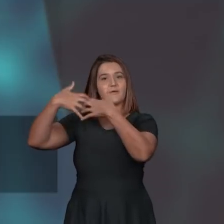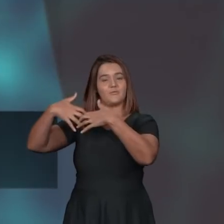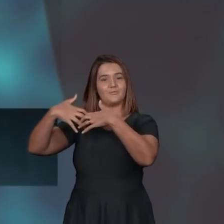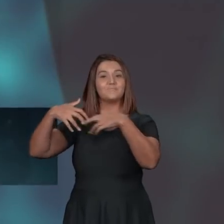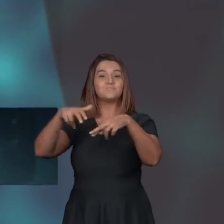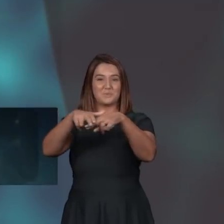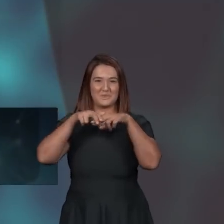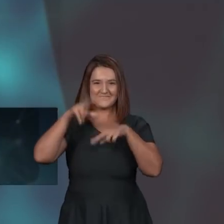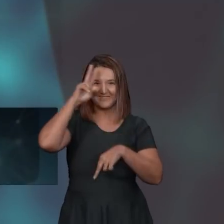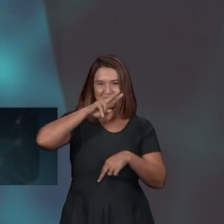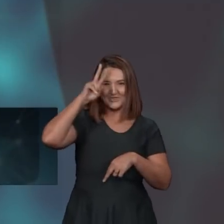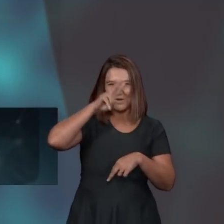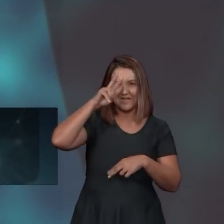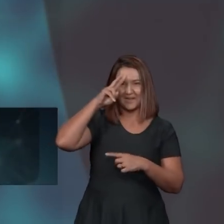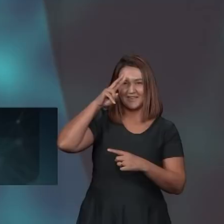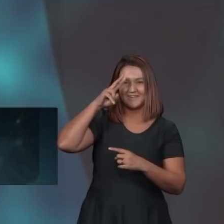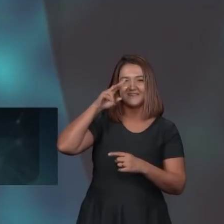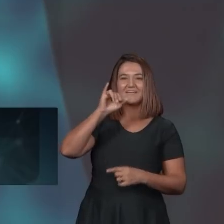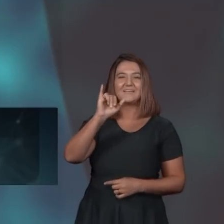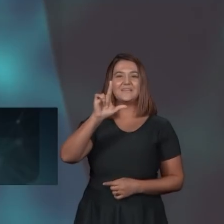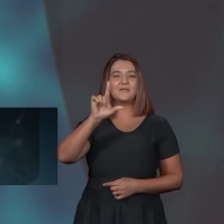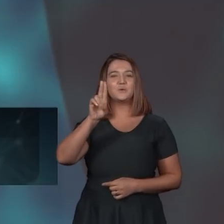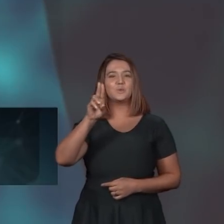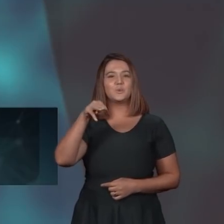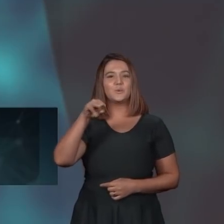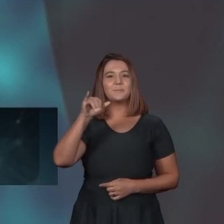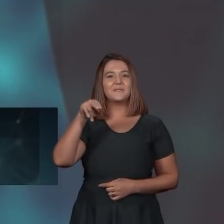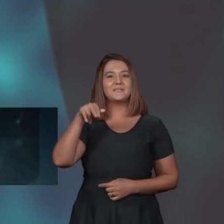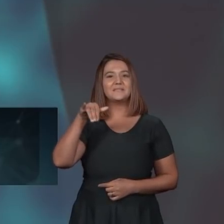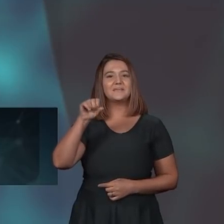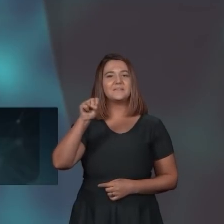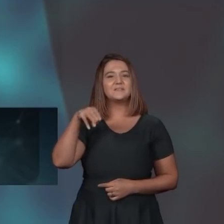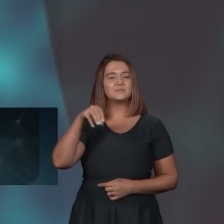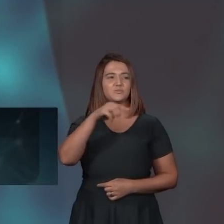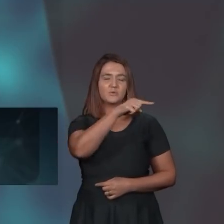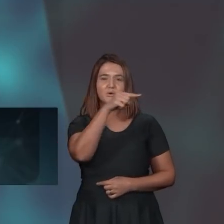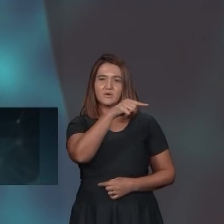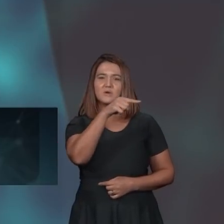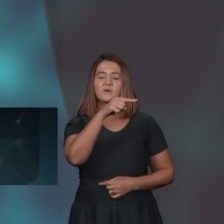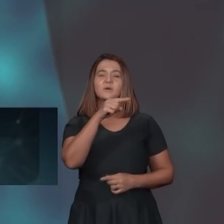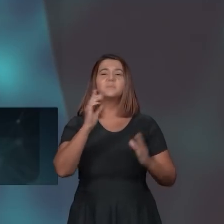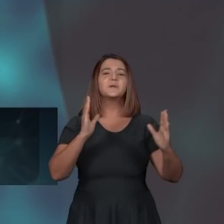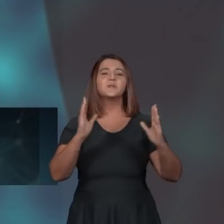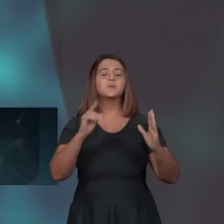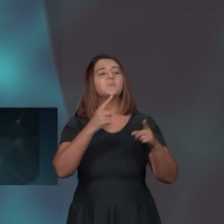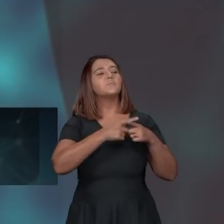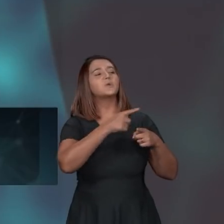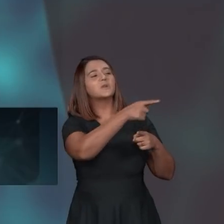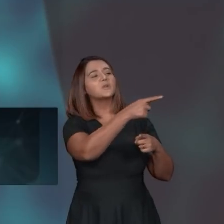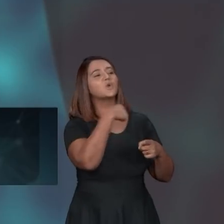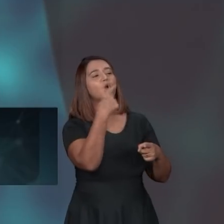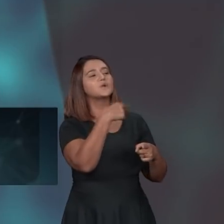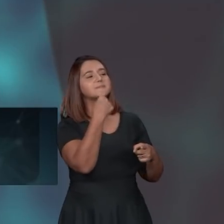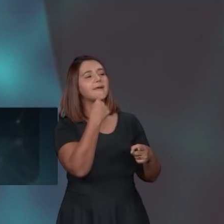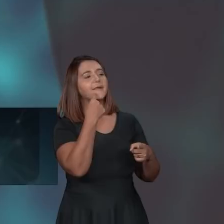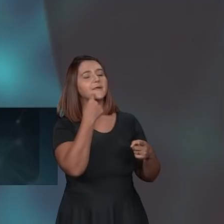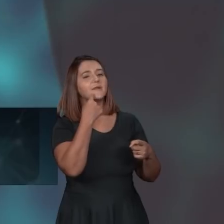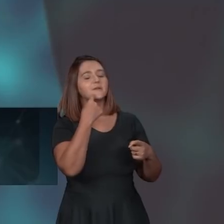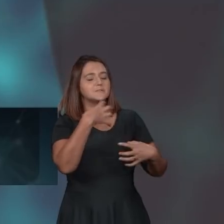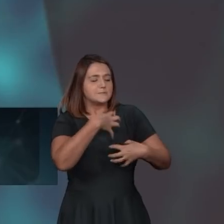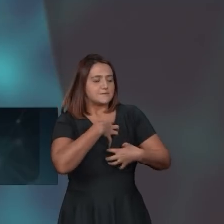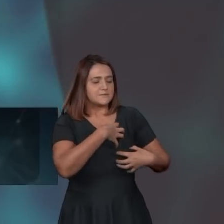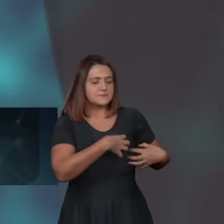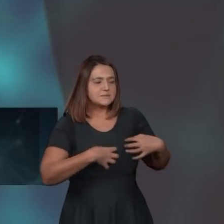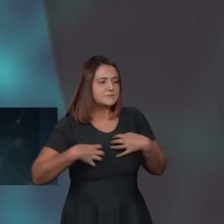europeu, o racionalismo europeu, por que vocês não conseguem lidar tão bem com o sofrimento como os africanos, que apesar de sofrerem